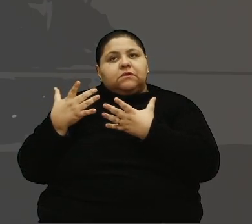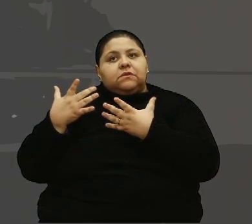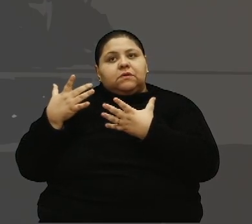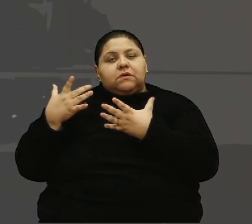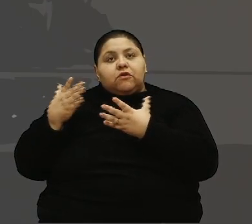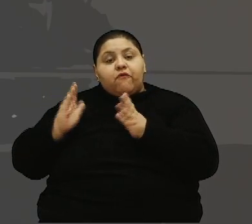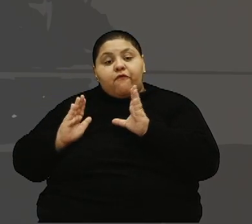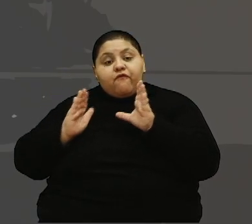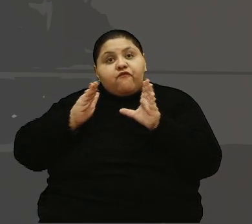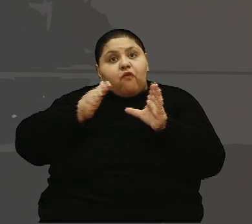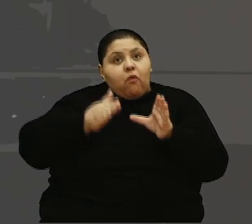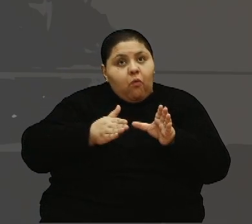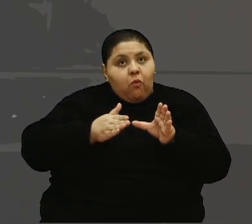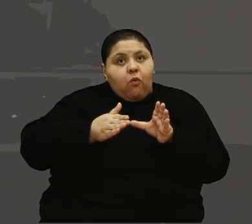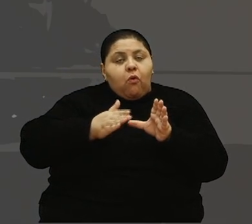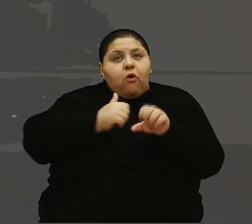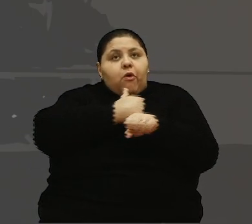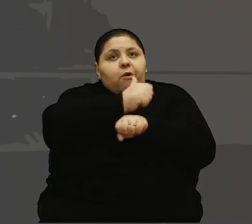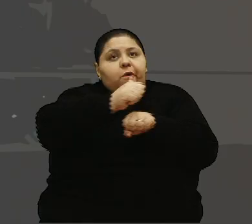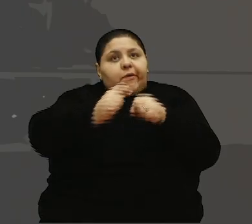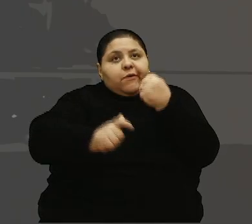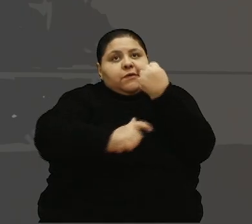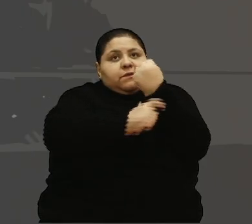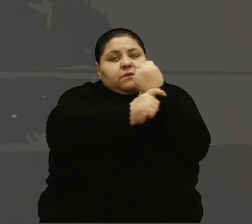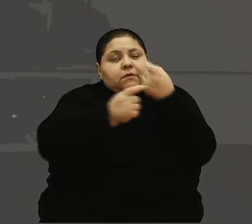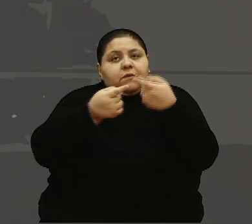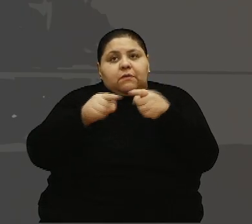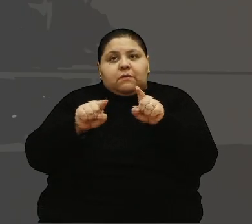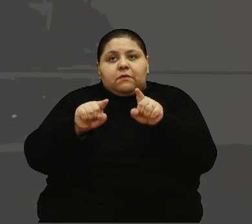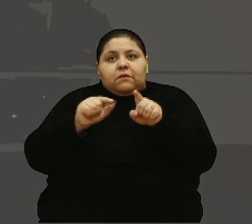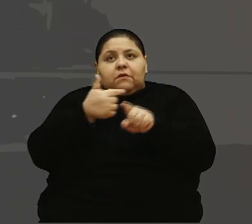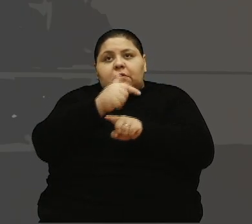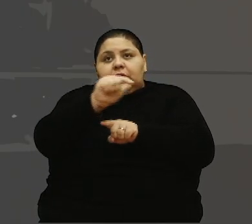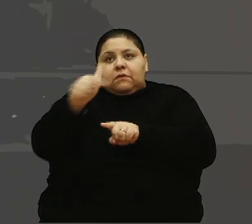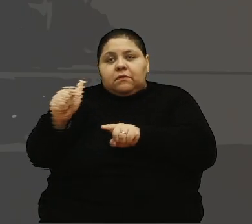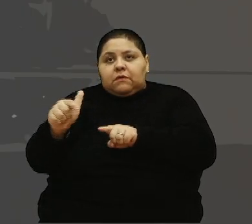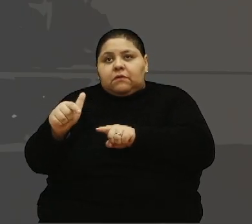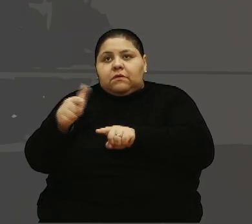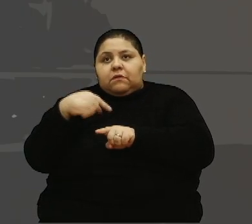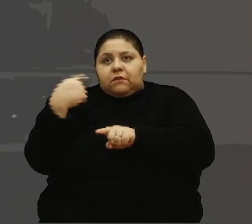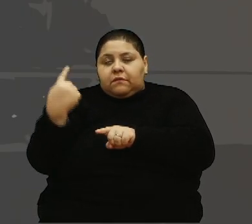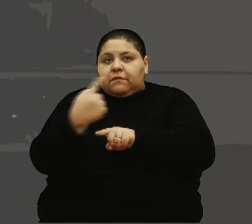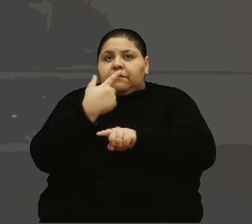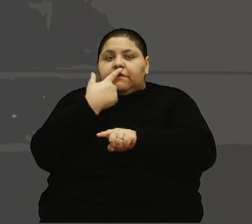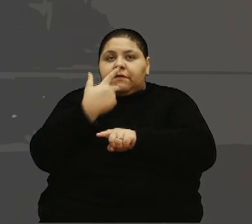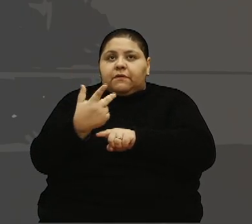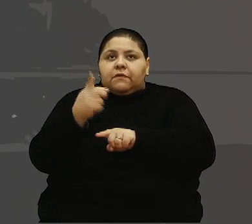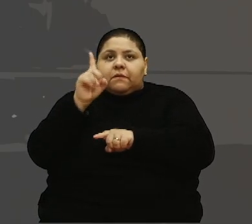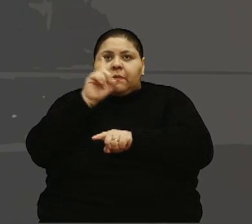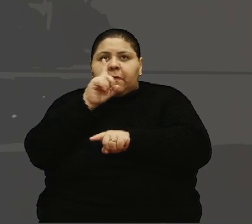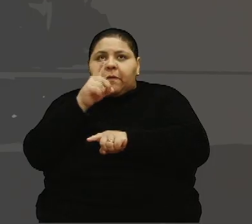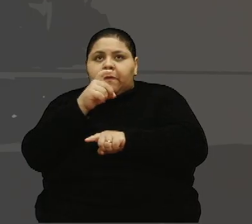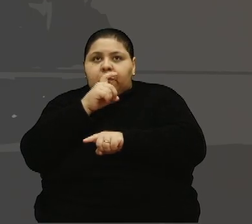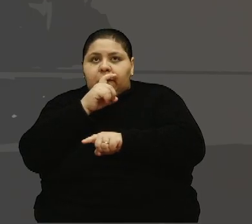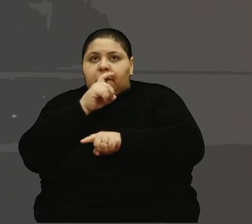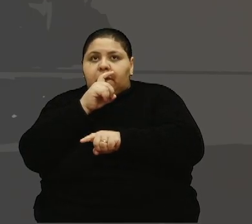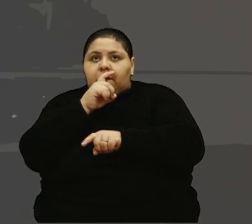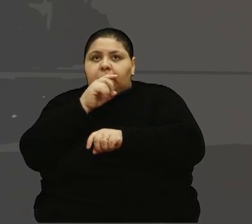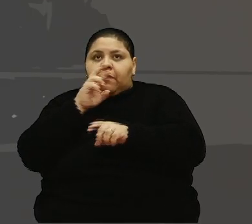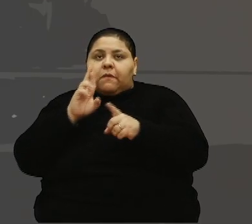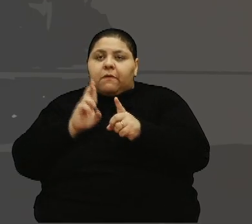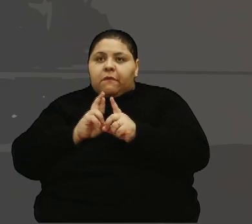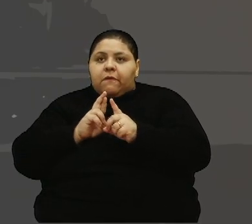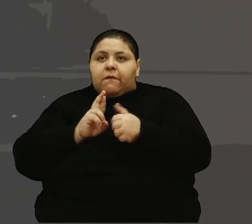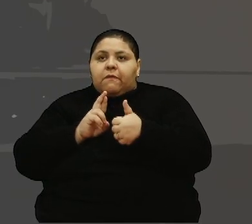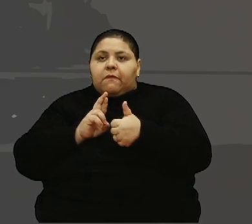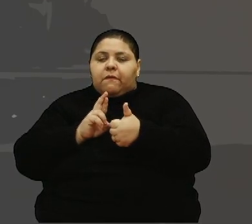voltado exclusivamente para agentes de segurança pública, porém, entretanto, todavia, a gente faz questão que as mães e pais atípicos se façam